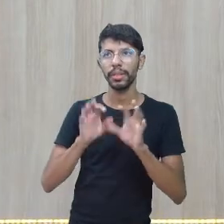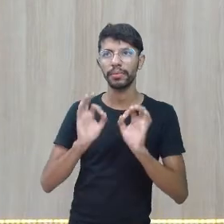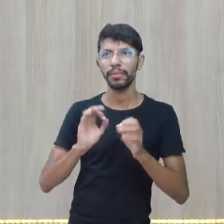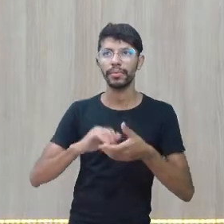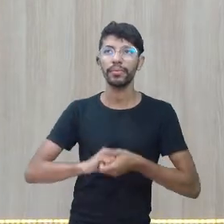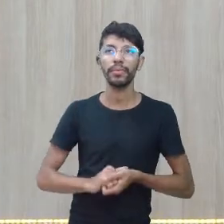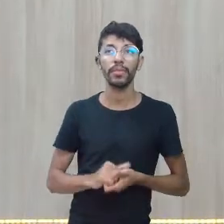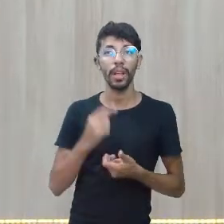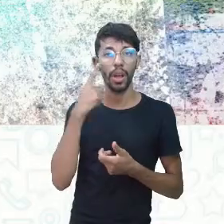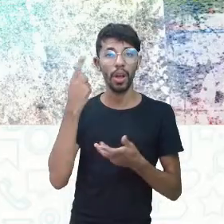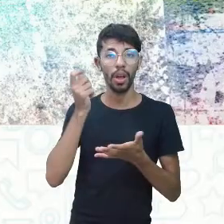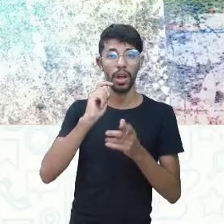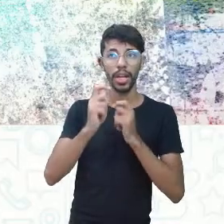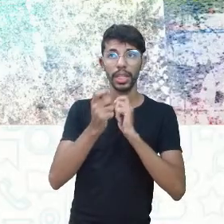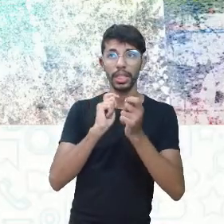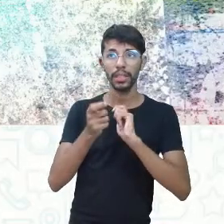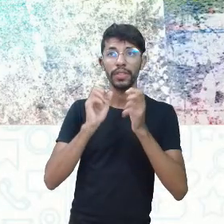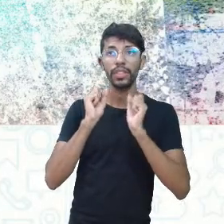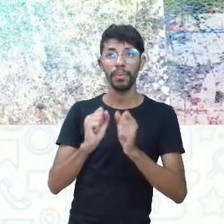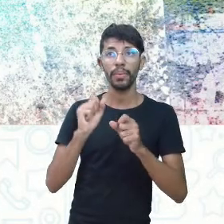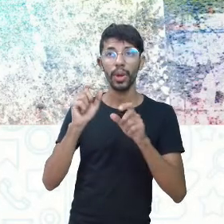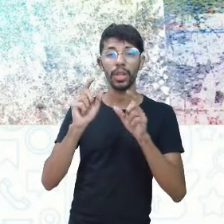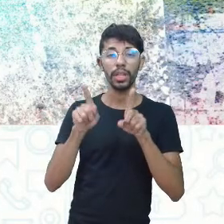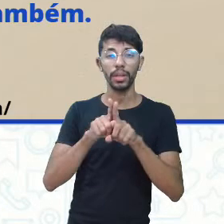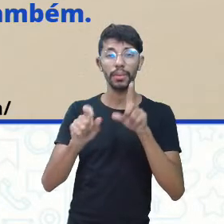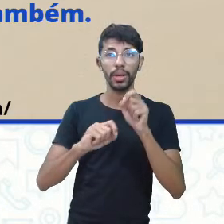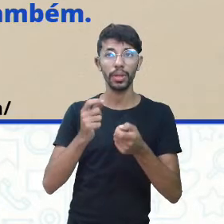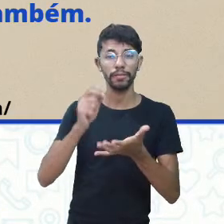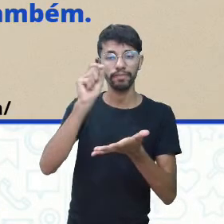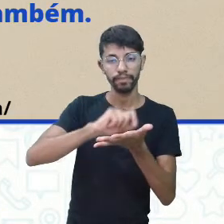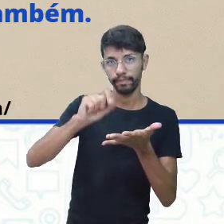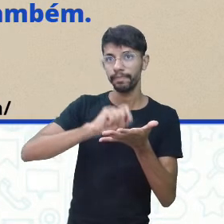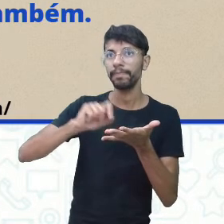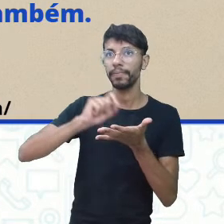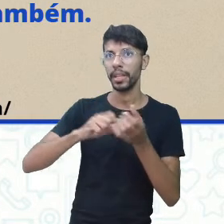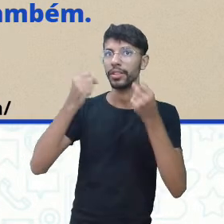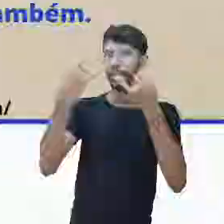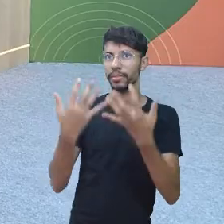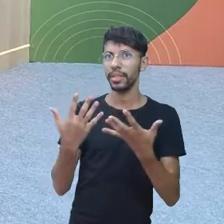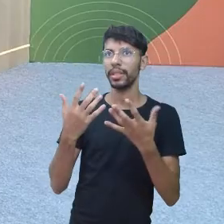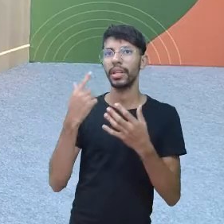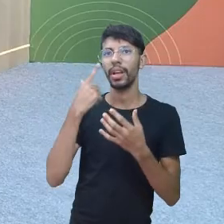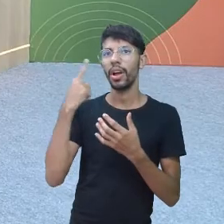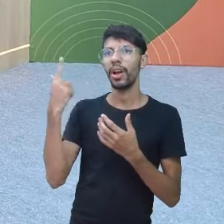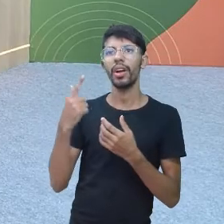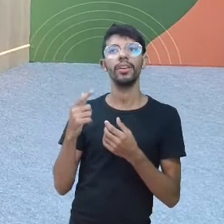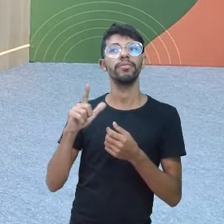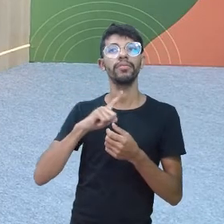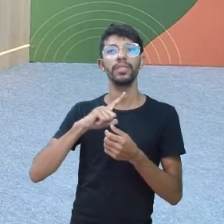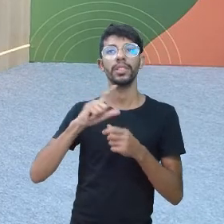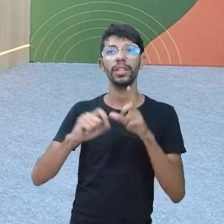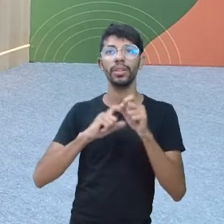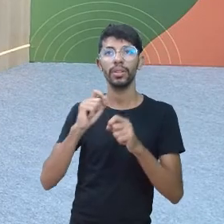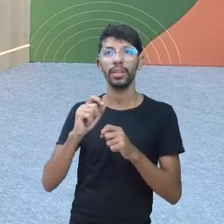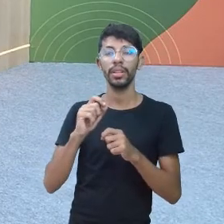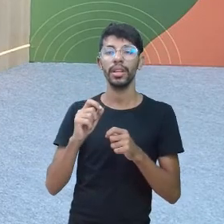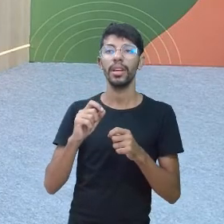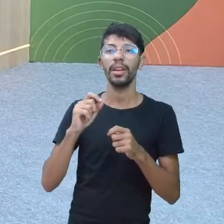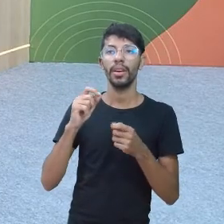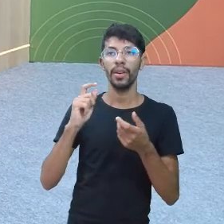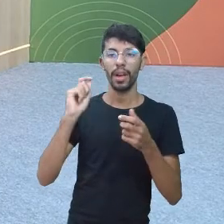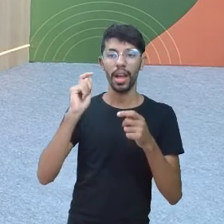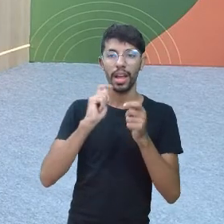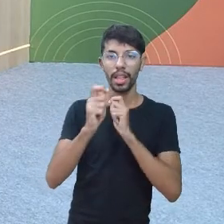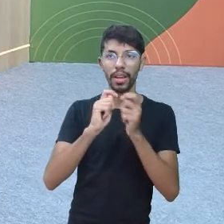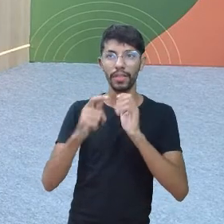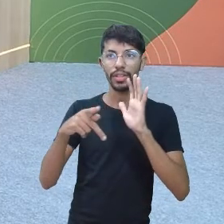As entrevistas podem ser transcritas, né, como eu estava falando para vocês. E aí eu trouxe um trechinho de uma entrevista dada pela Clarice Lispector,